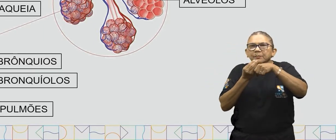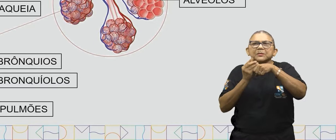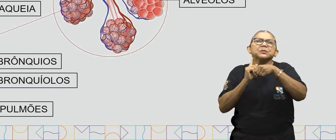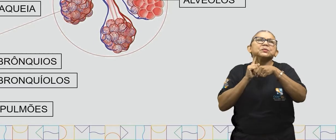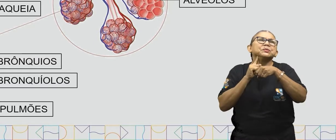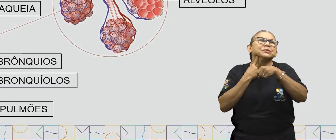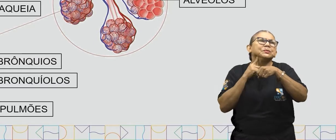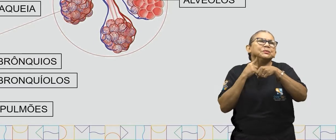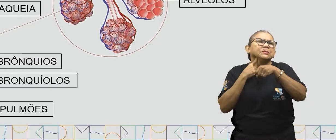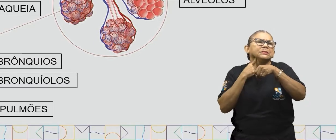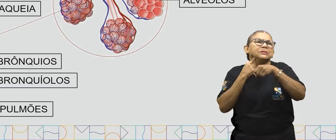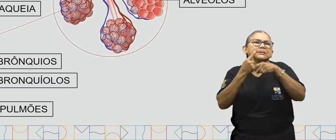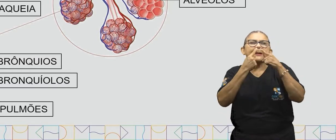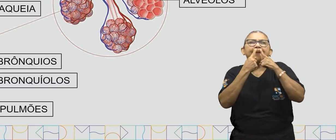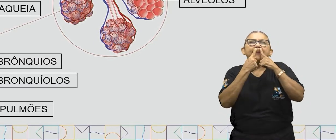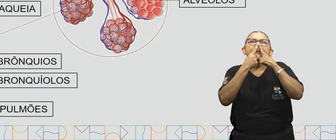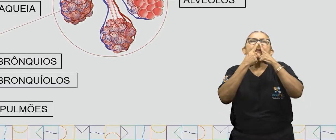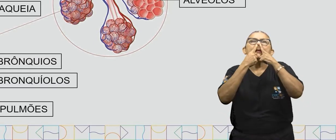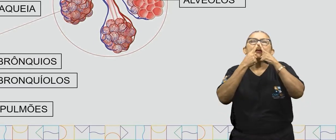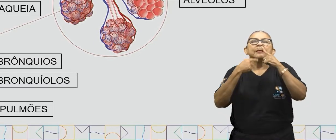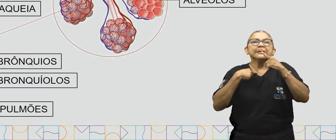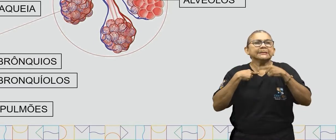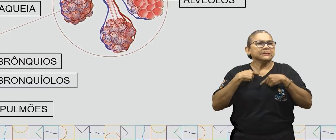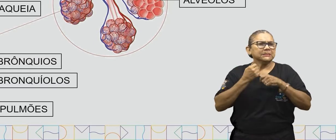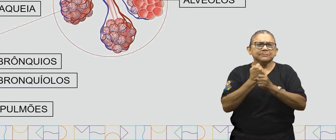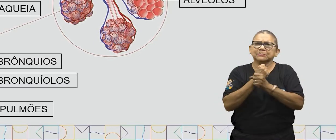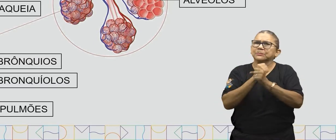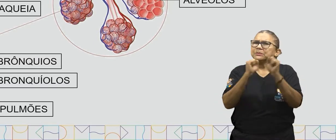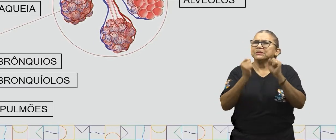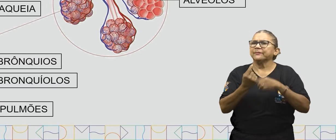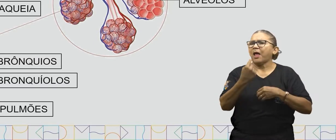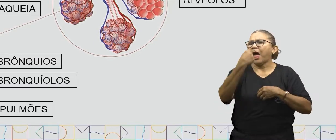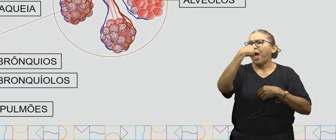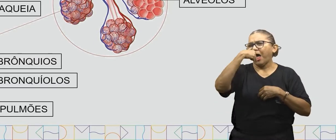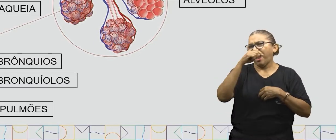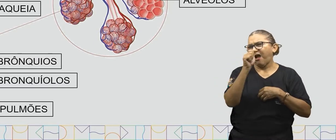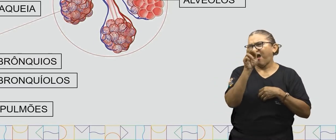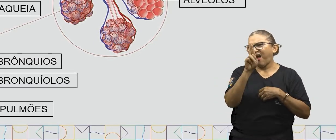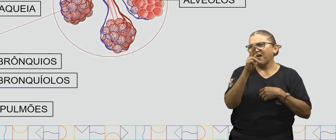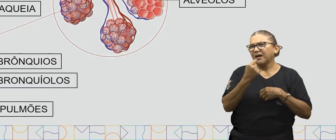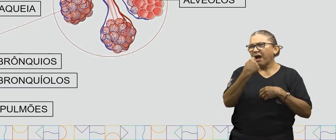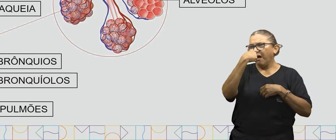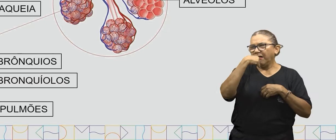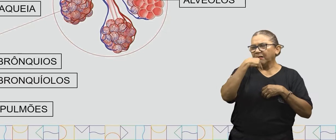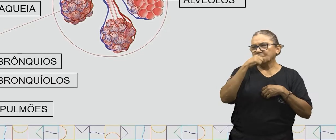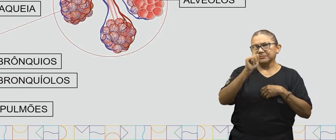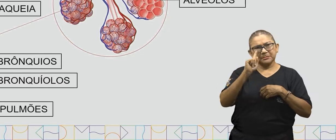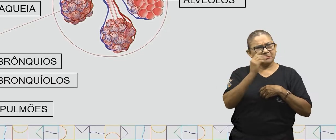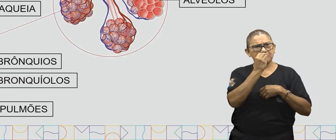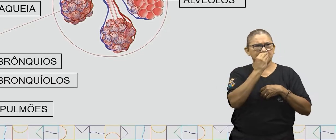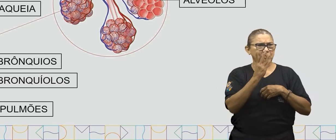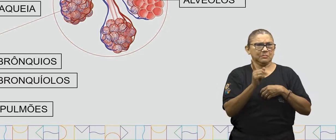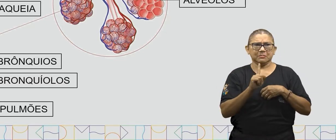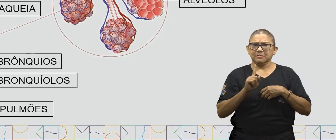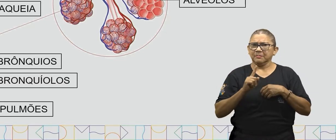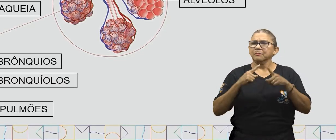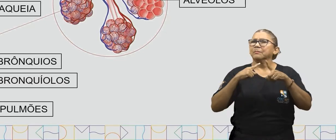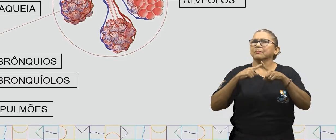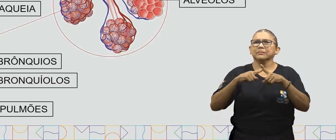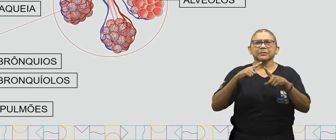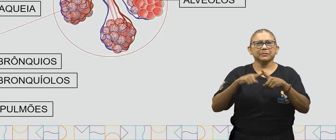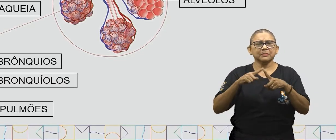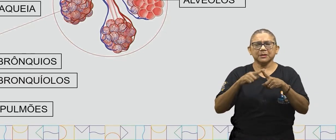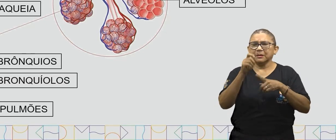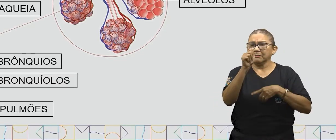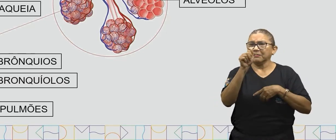ar. É possível que o ar entre pela boca também. No entanto, é desaconselhável, pois o